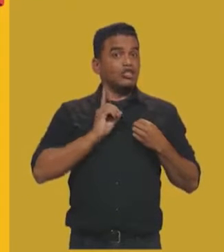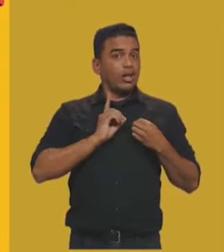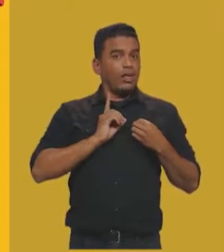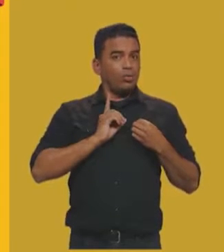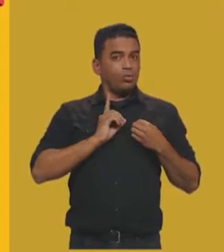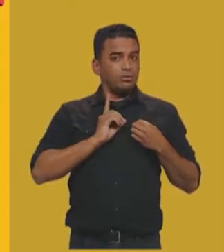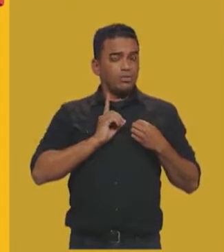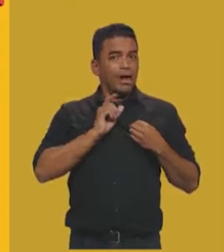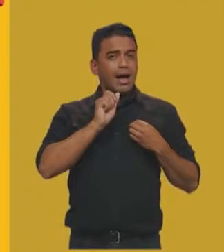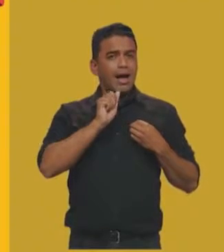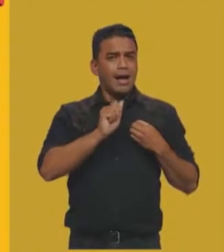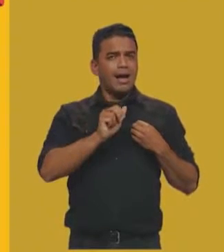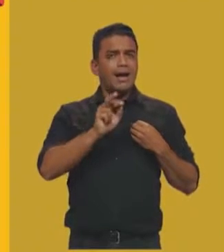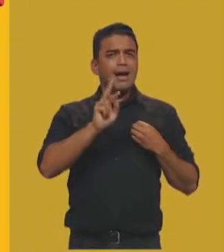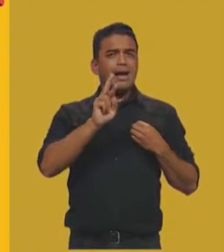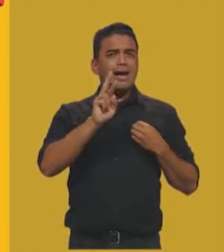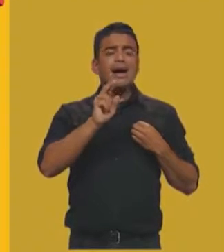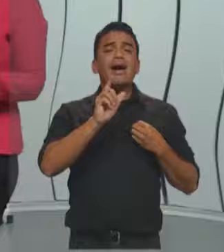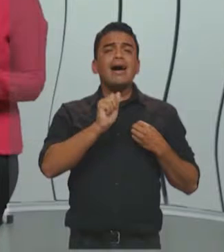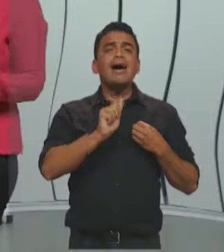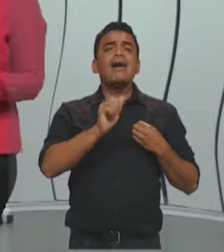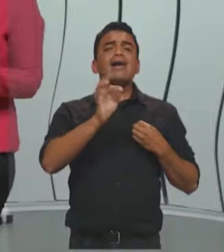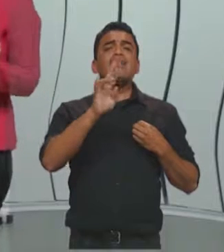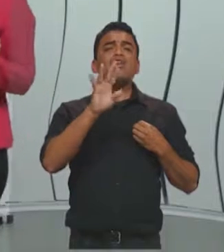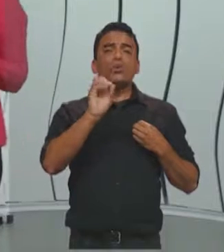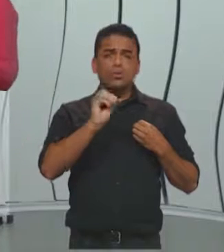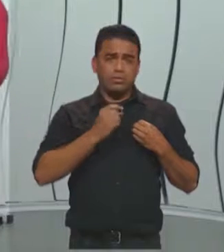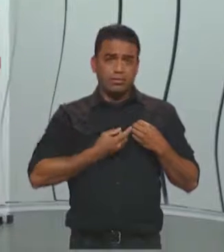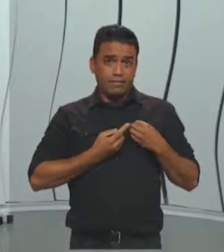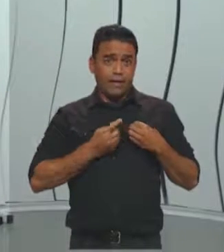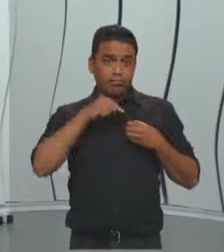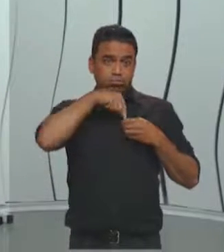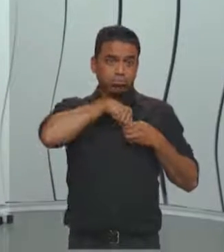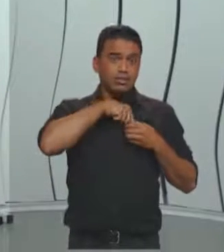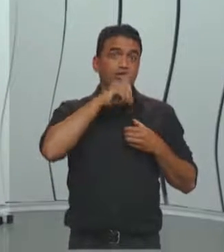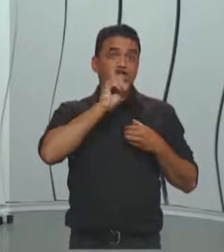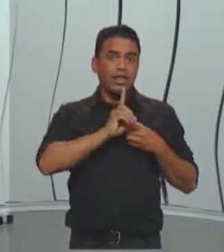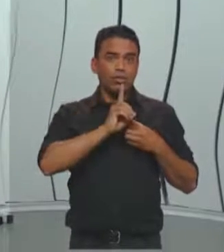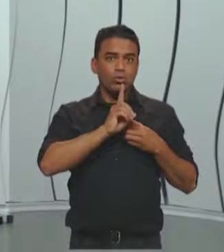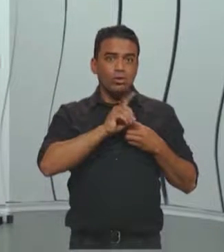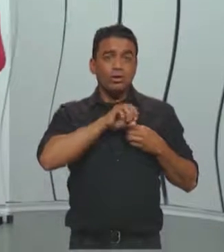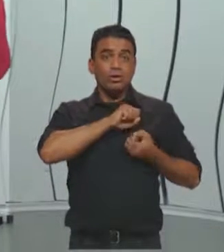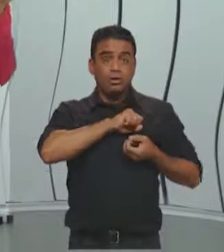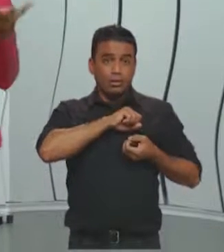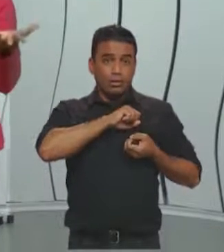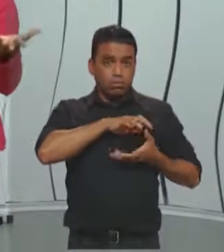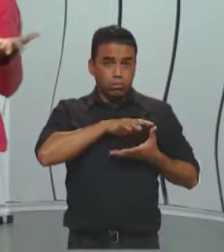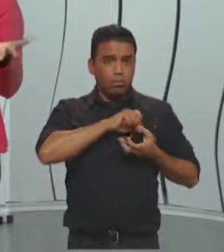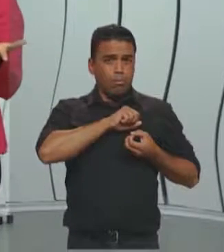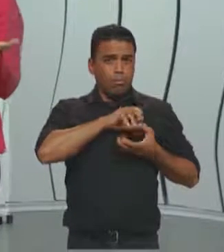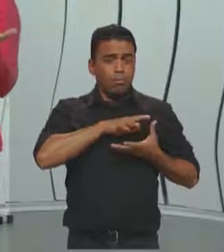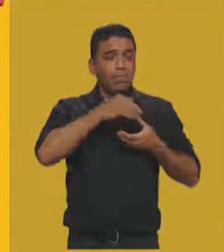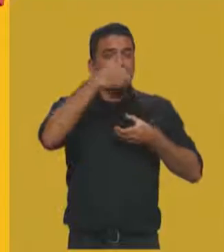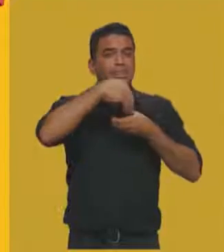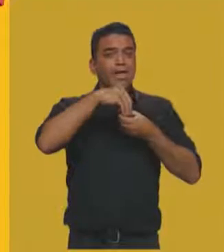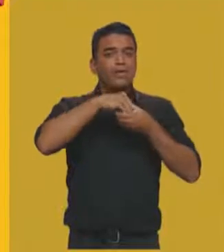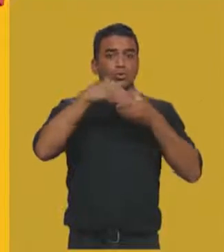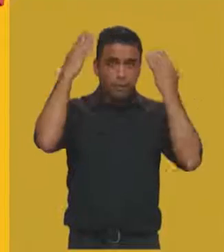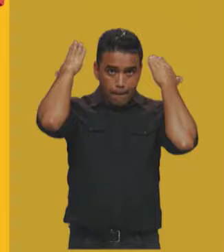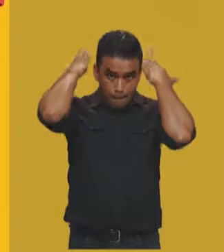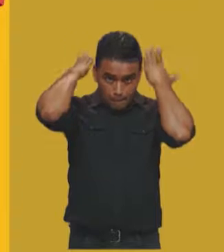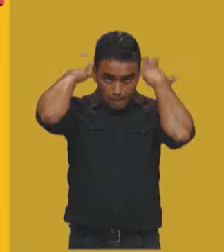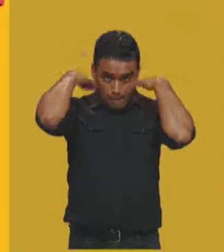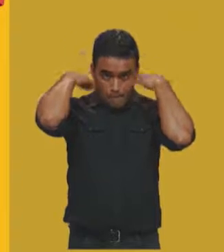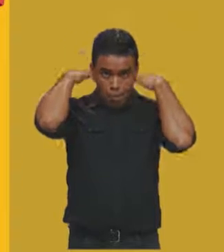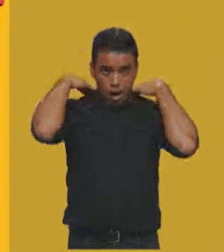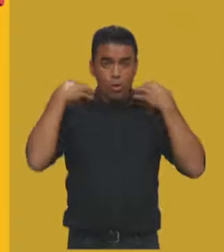direito, que vai para o ventrículo direito. E ele é bombeado para os pulmões através